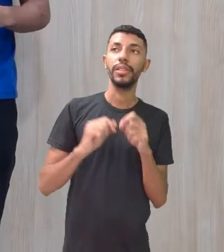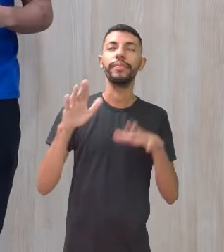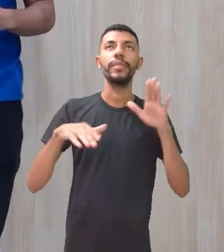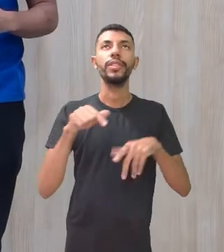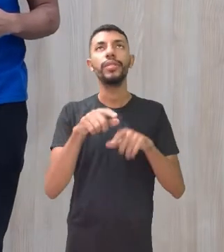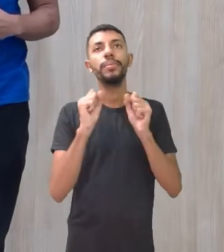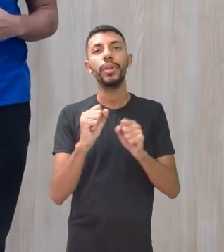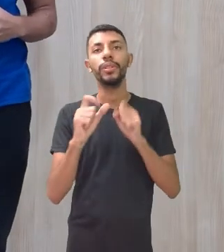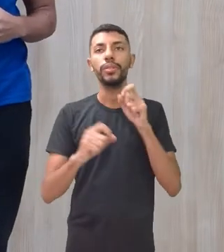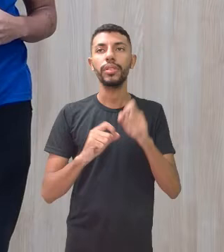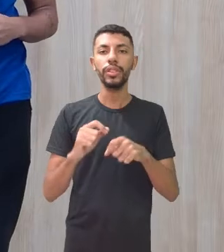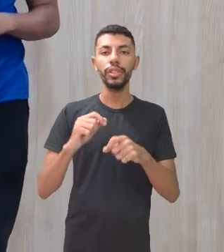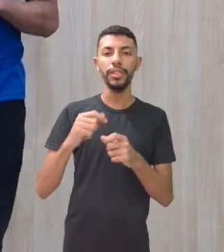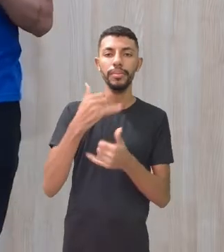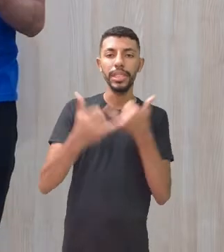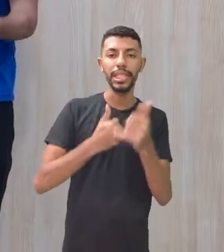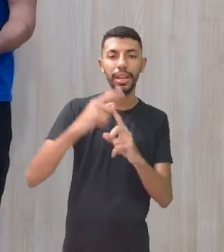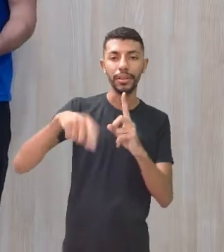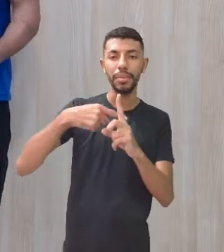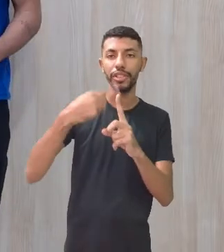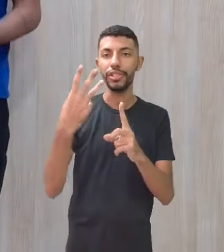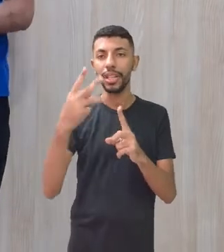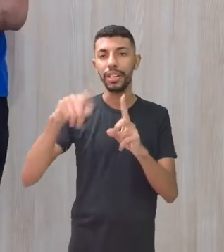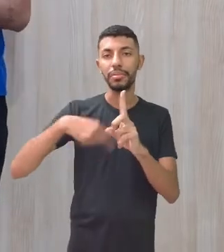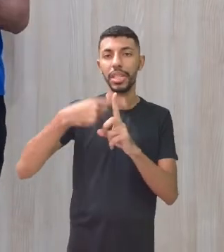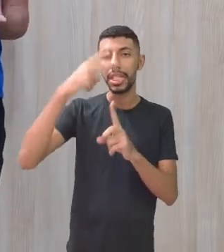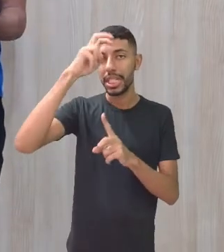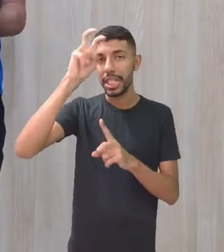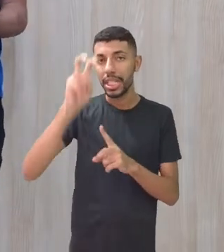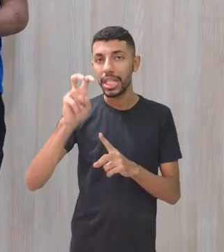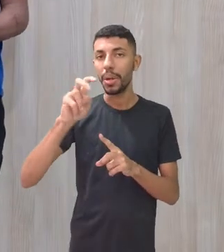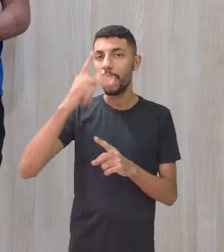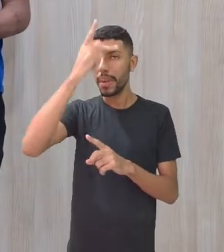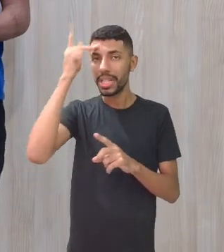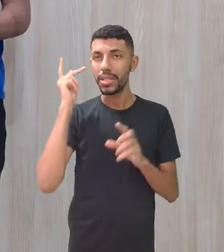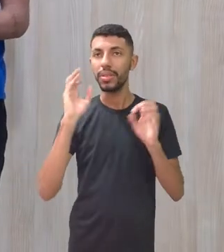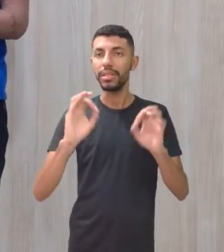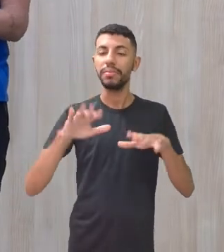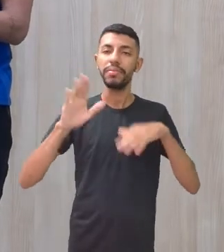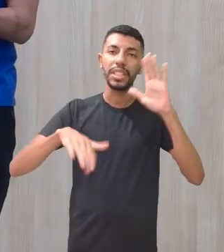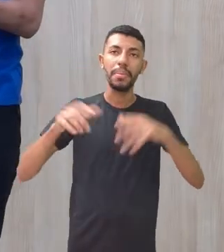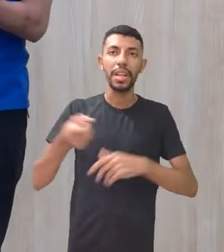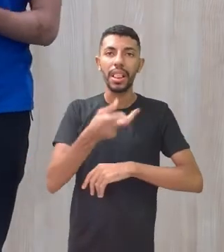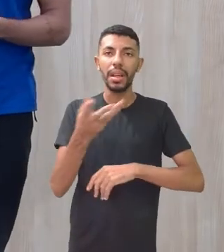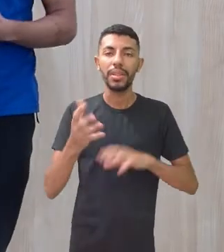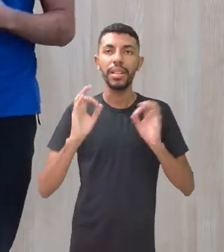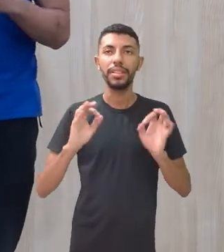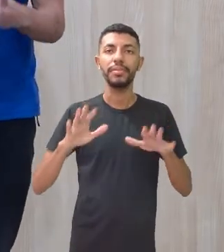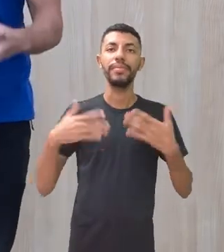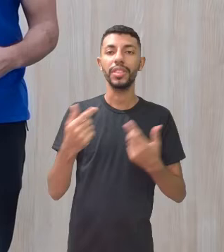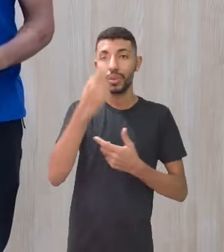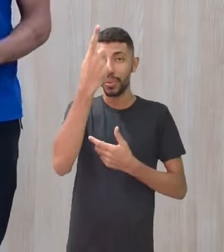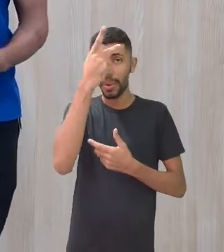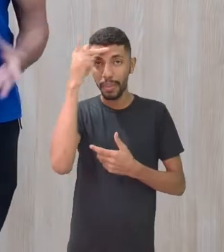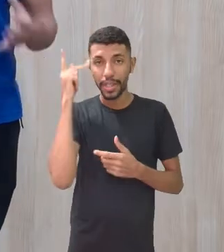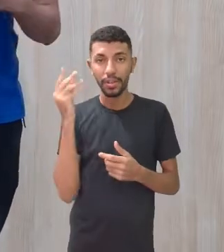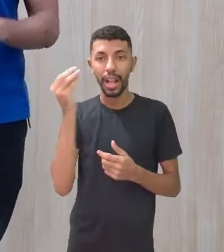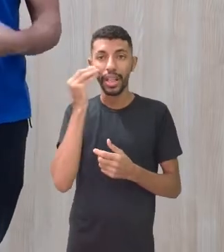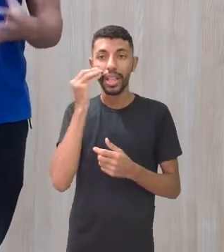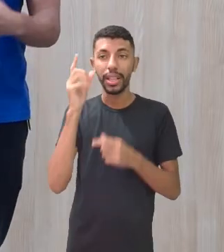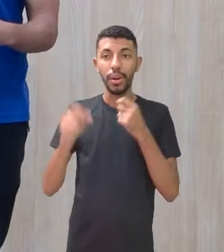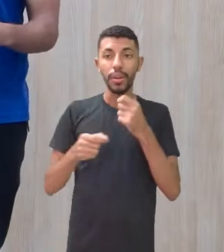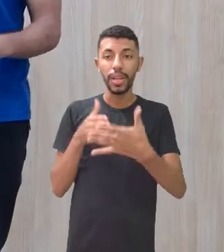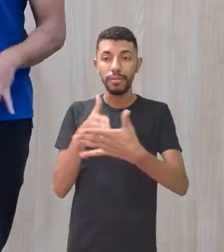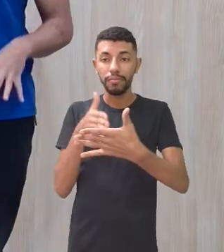repente, você pode estar jogando com mais 3 pessoas, mais 5, depende da quantidade de pessoas. Então, uma pessoa vai estar tentando superar